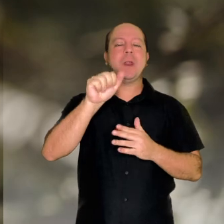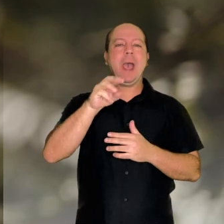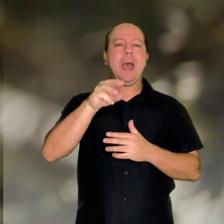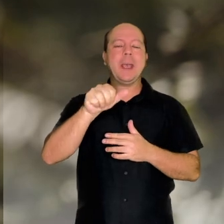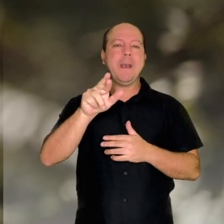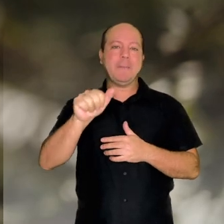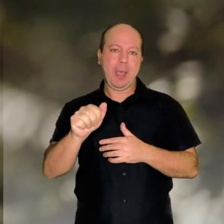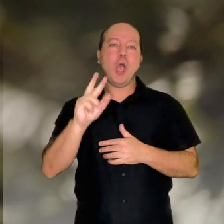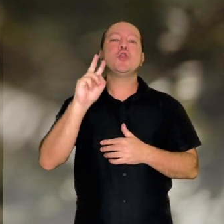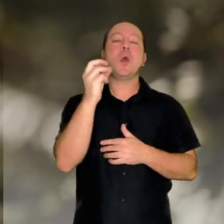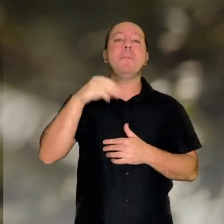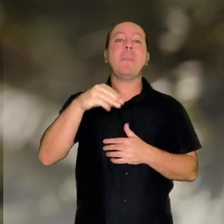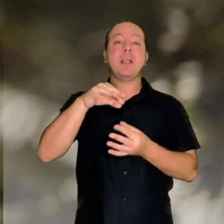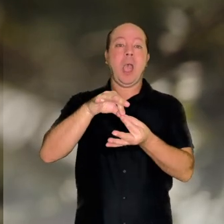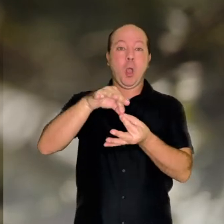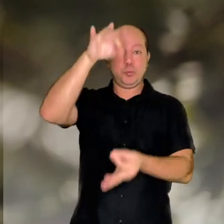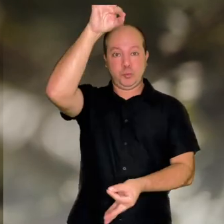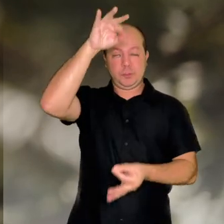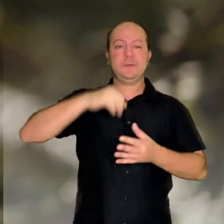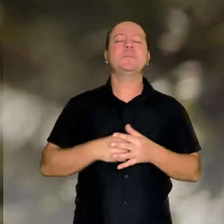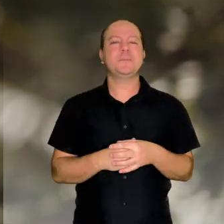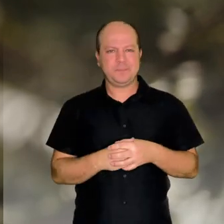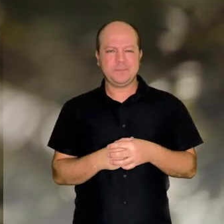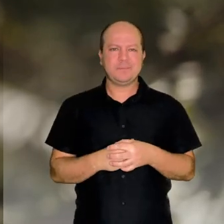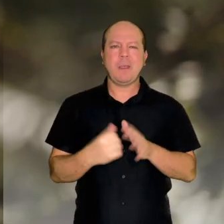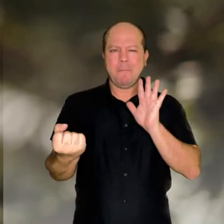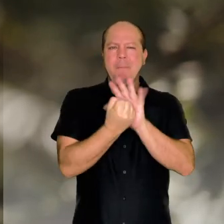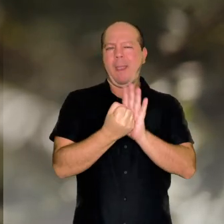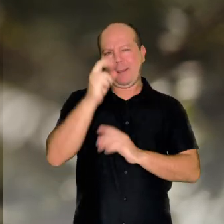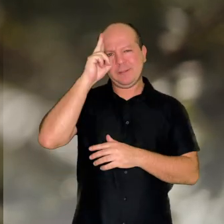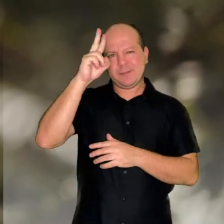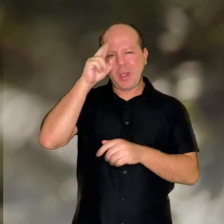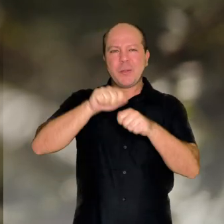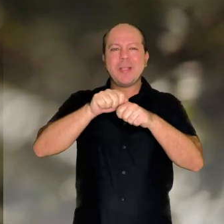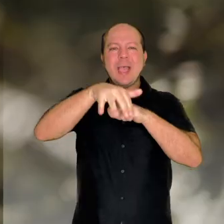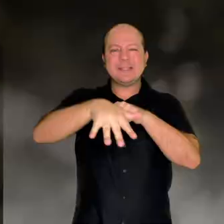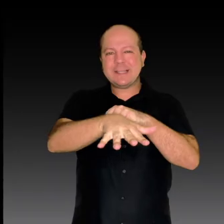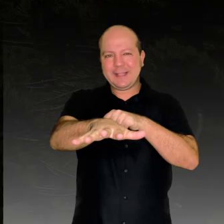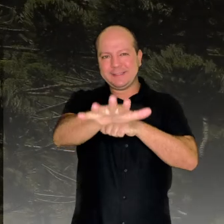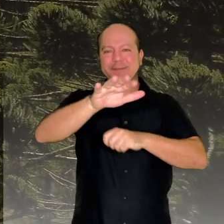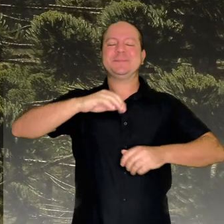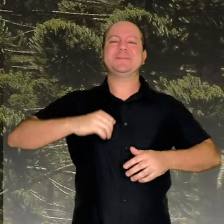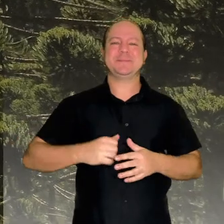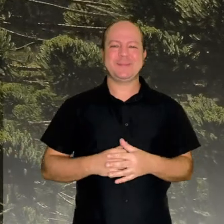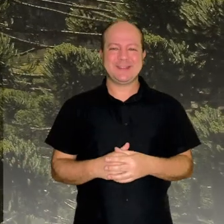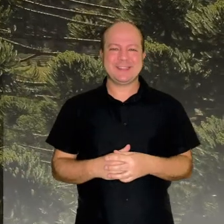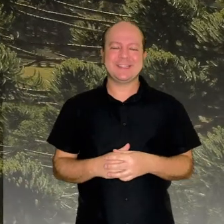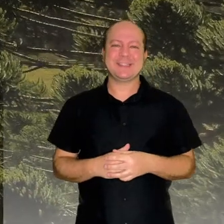né? Ela chega quase a 2.000 metros de altitude. E tem esse marco histórico aí nessa nascente.